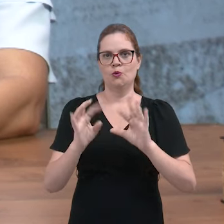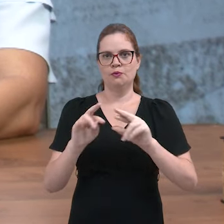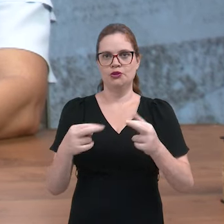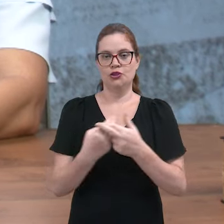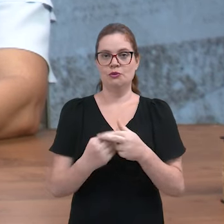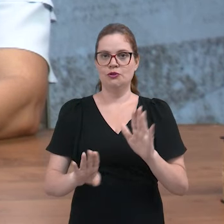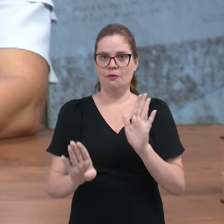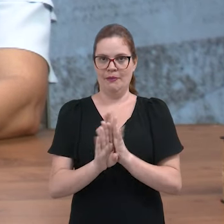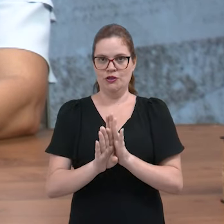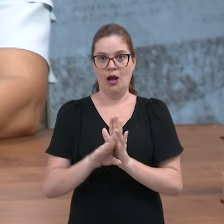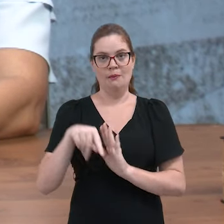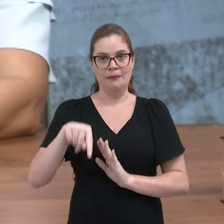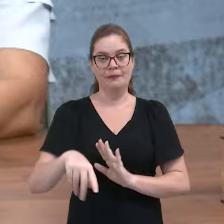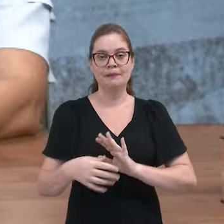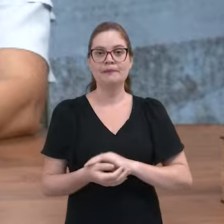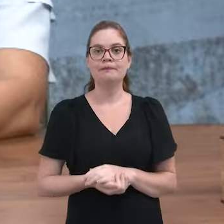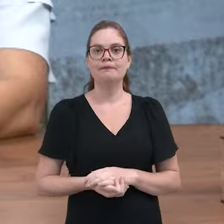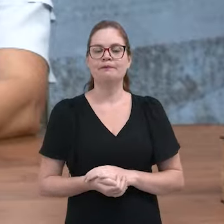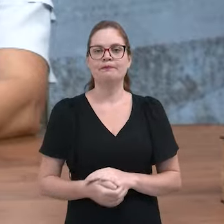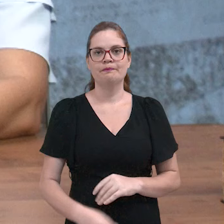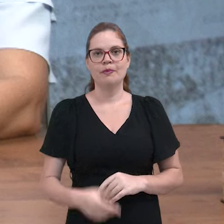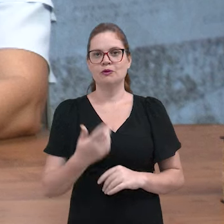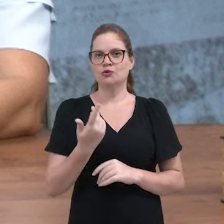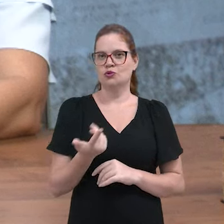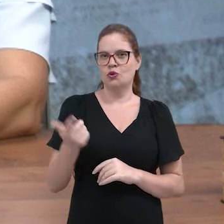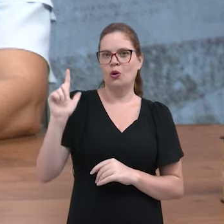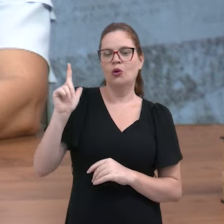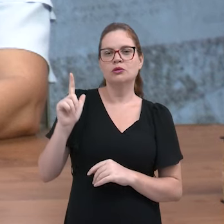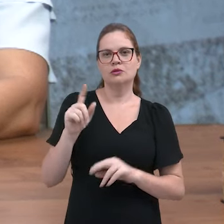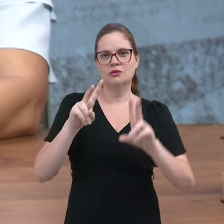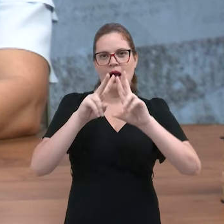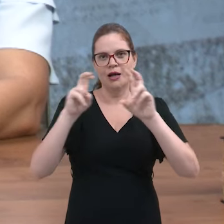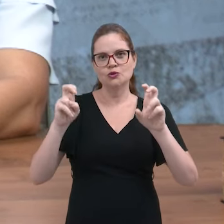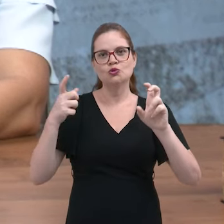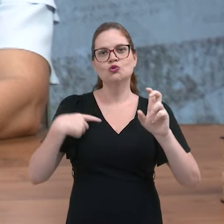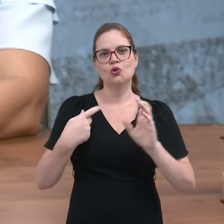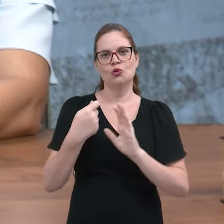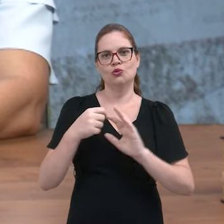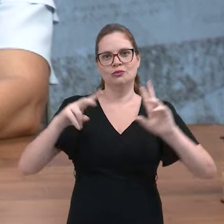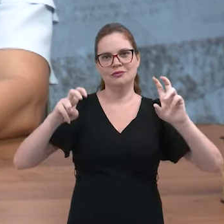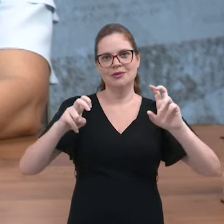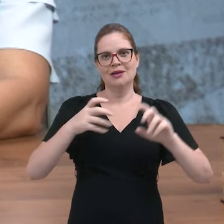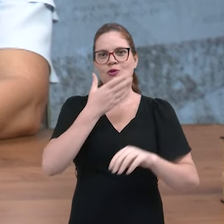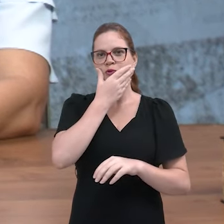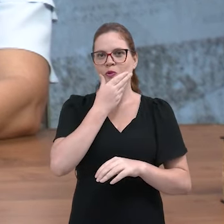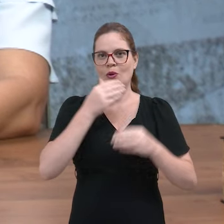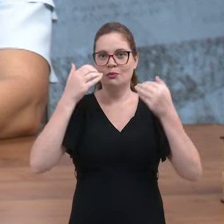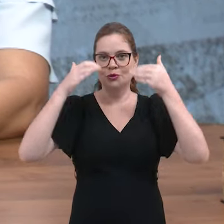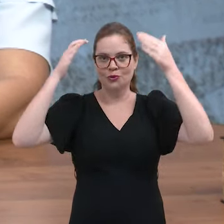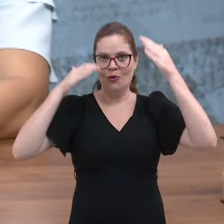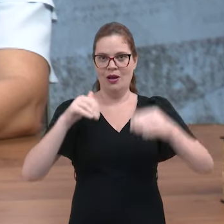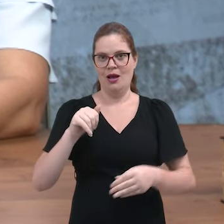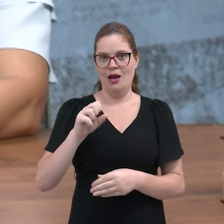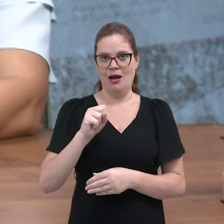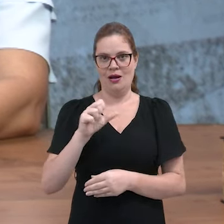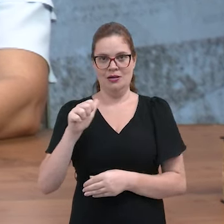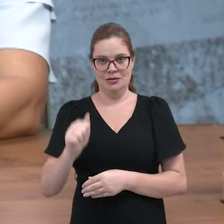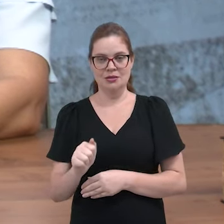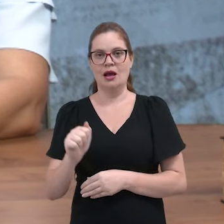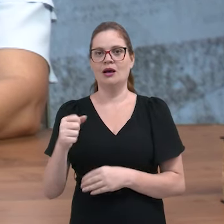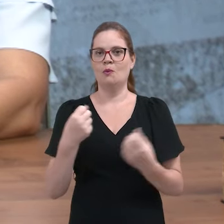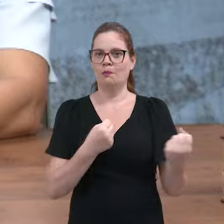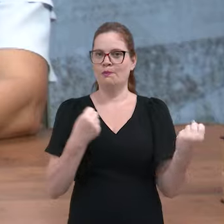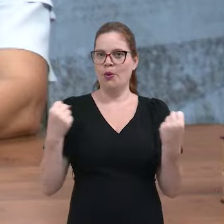Mispá. Quanto aos mais de todos os sucessos de Asa, e a todo o seu